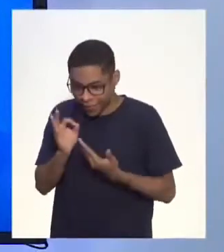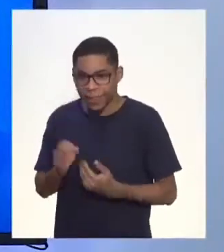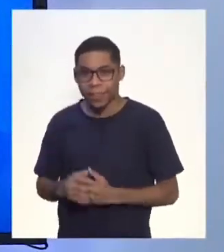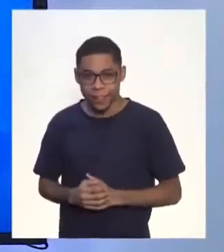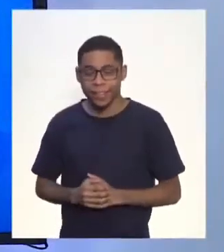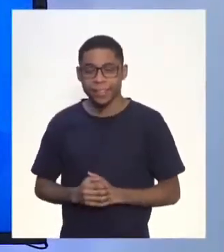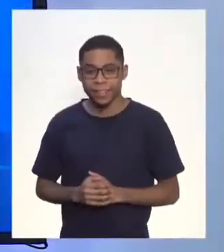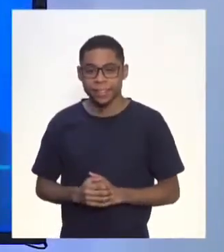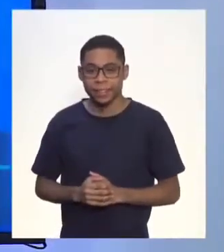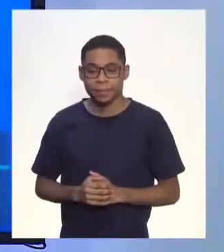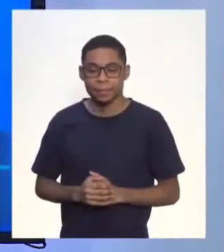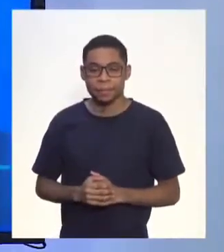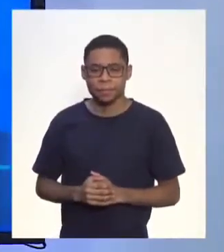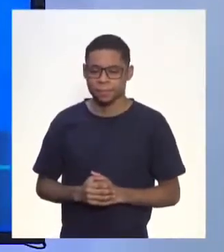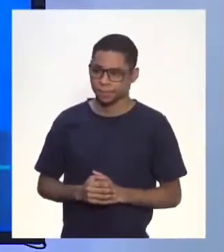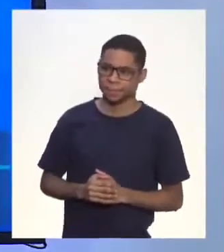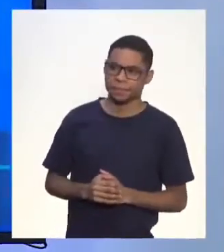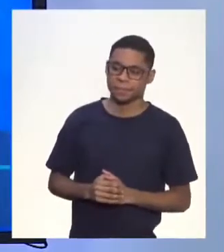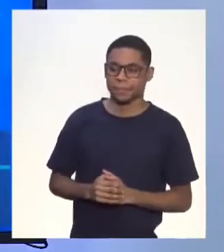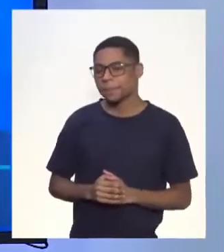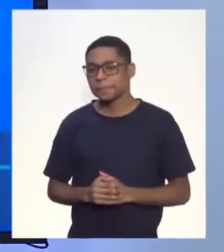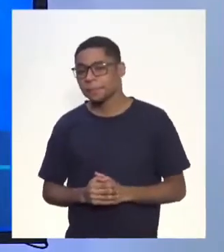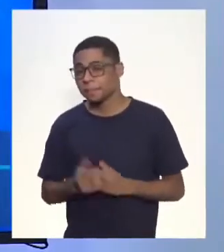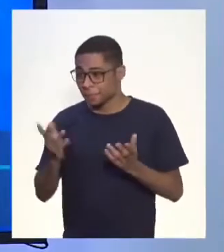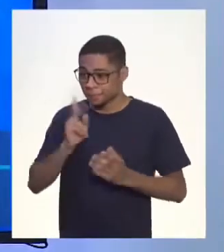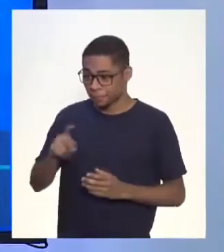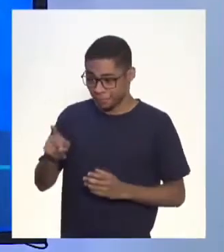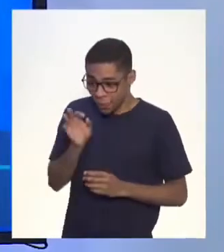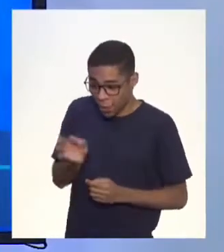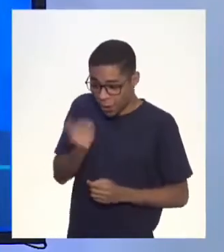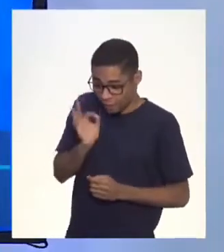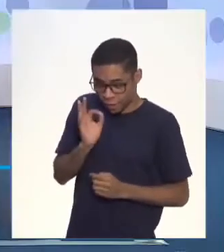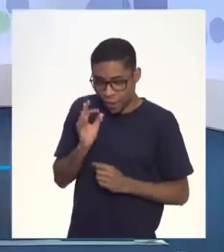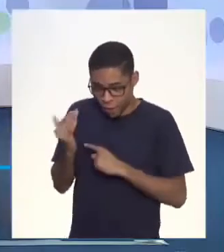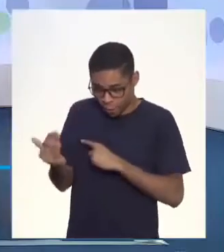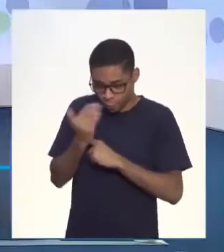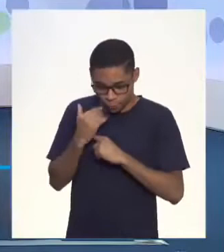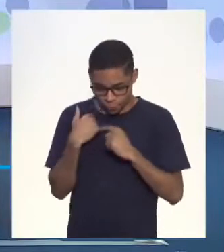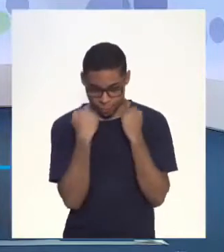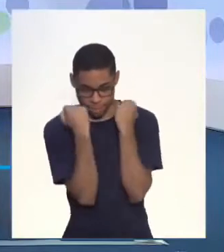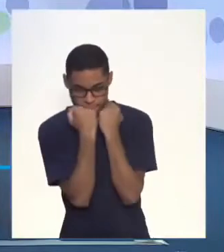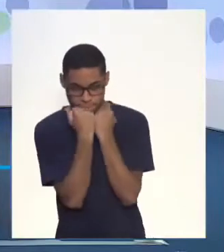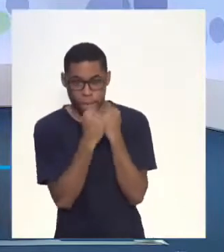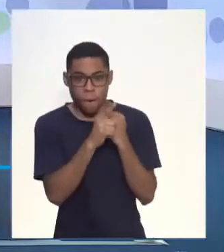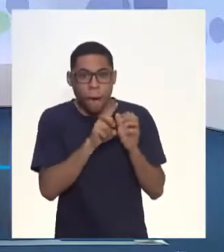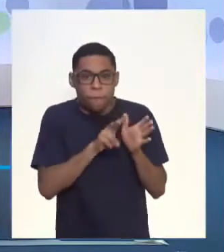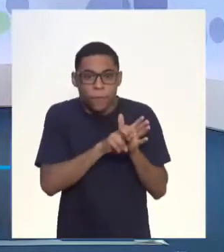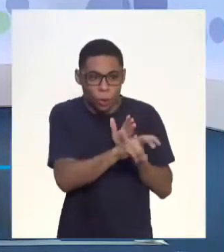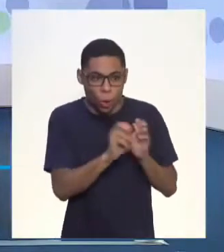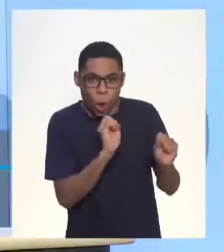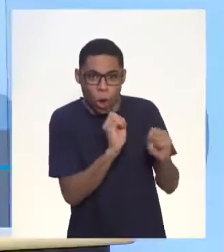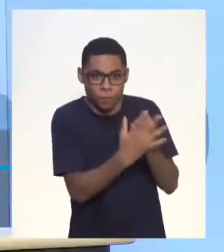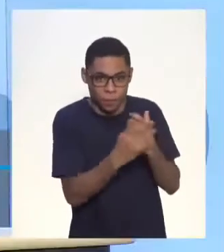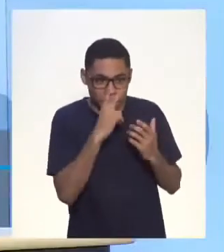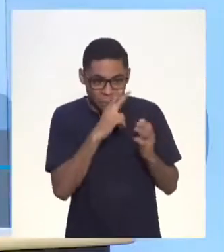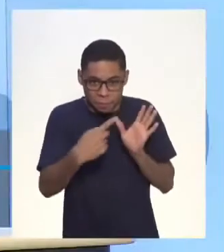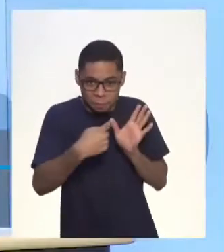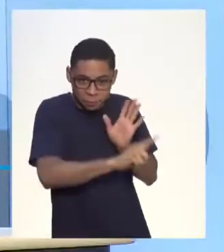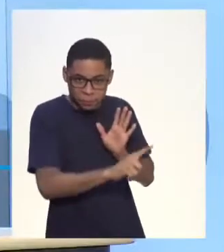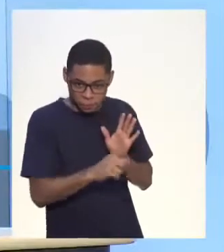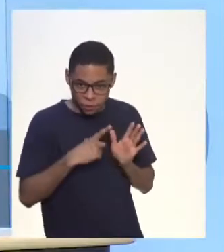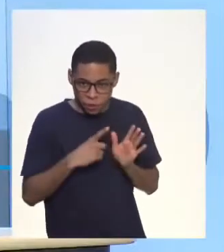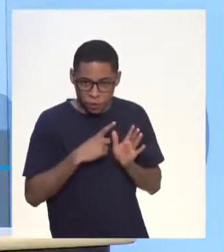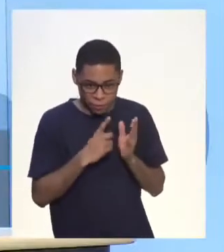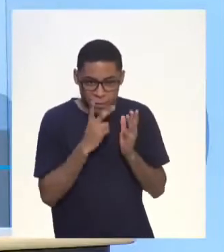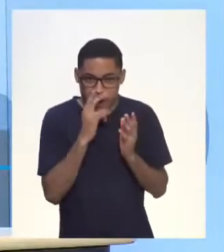Então, professor, será que tomar muito café evita a Covid? Evita? Olha, assim, normalmente quando a gente vê o podcast, né,